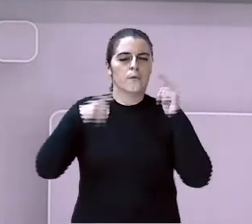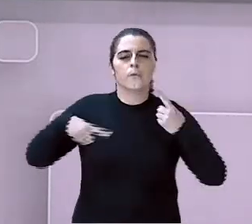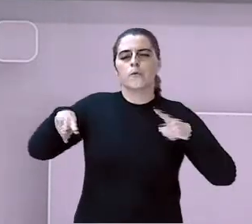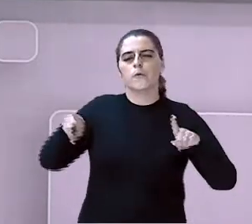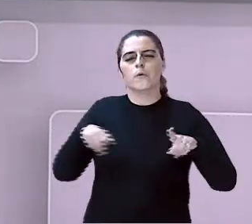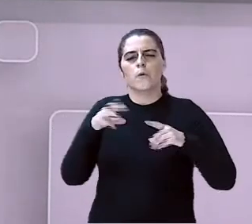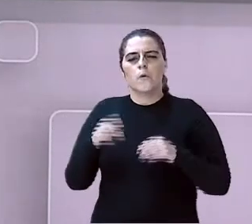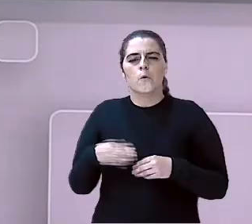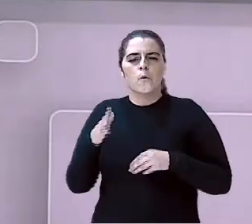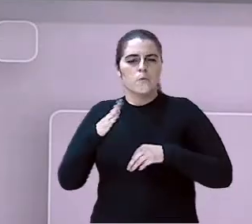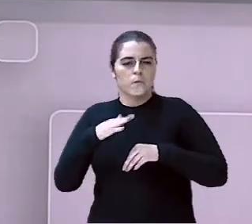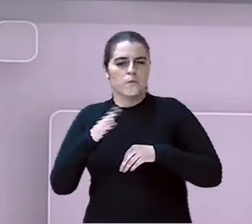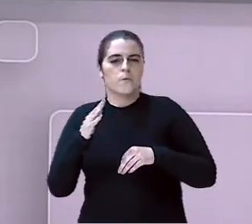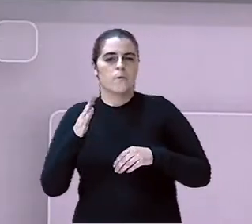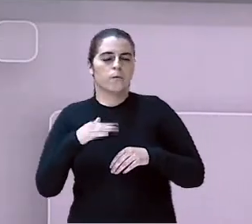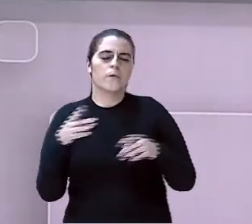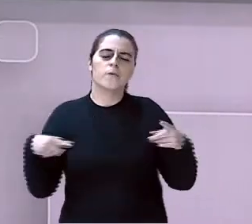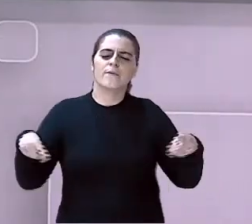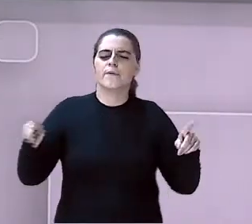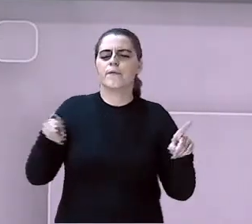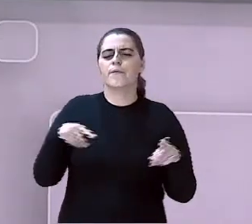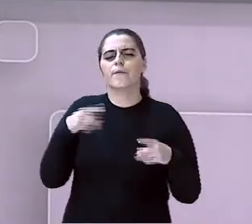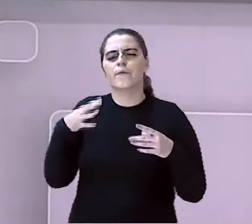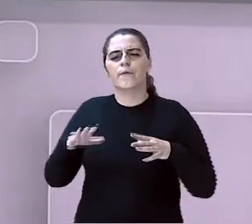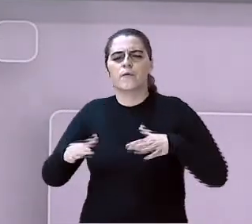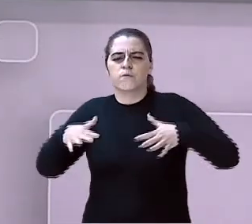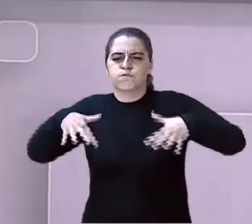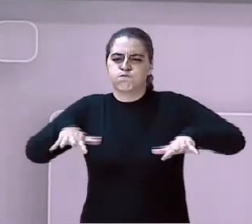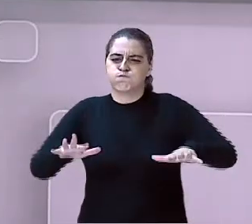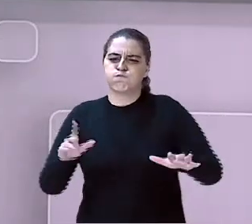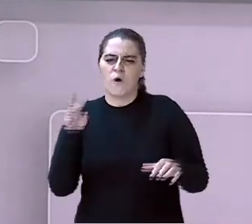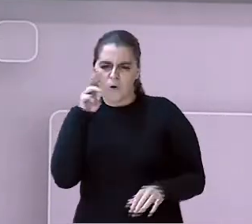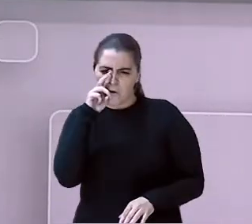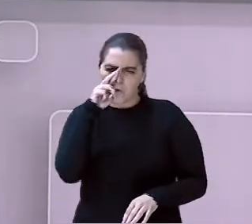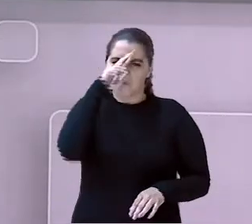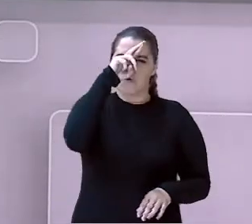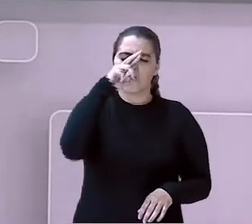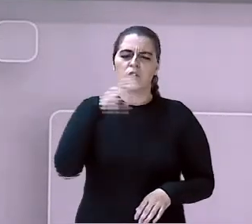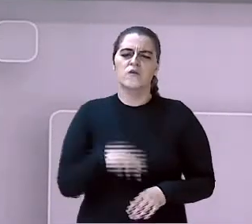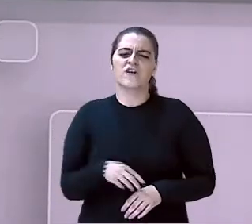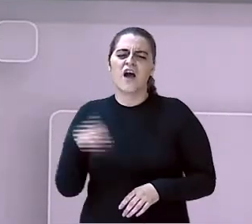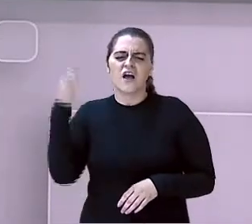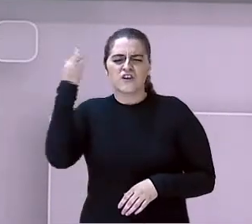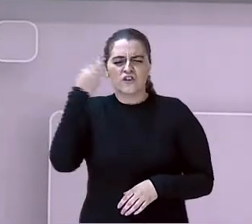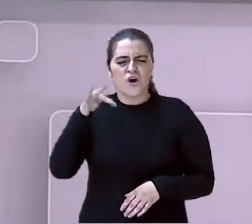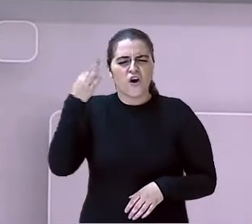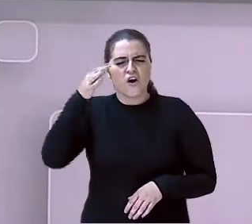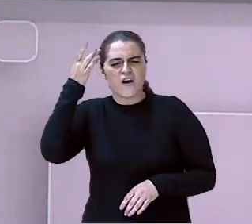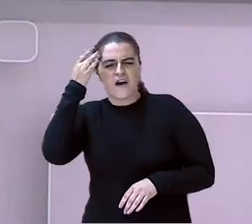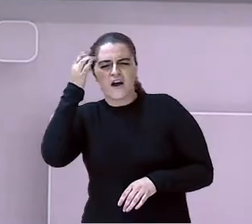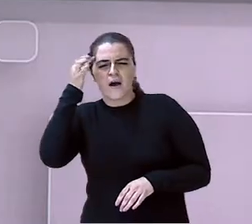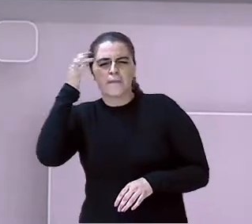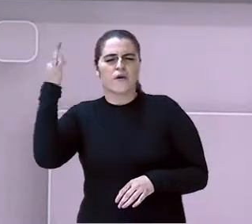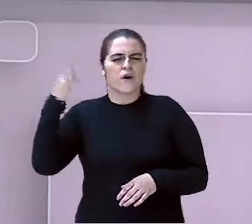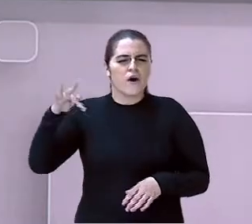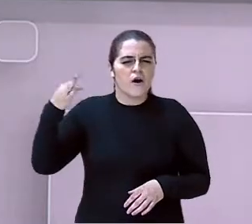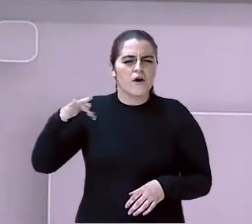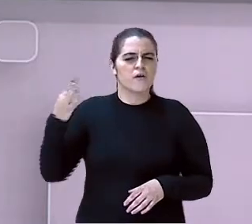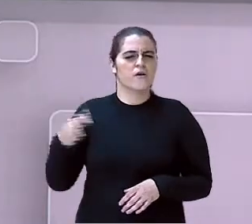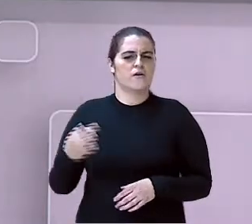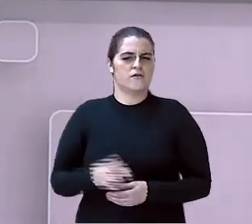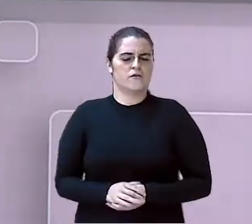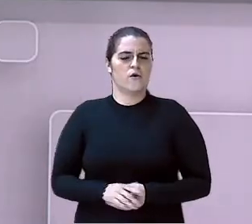som é refletido, volta para você de um jeito, numa vibração forte, chega até a doer a cabeça da gente. Você já passou por